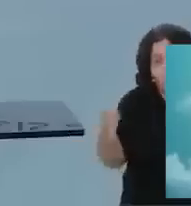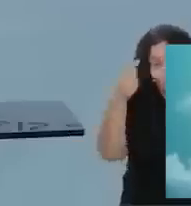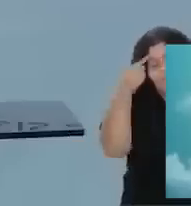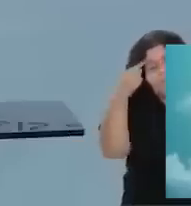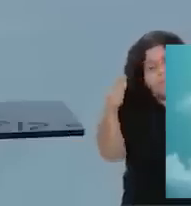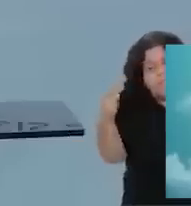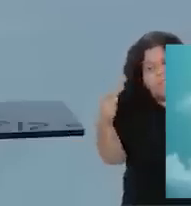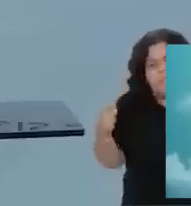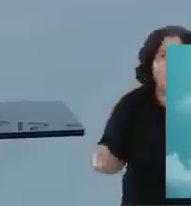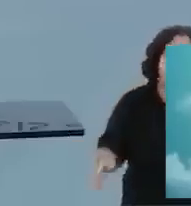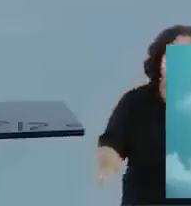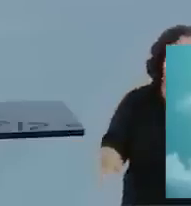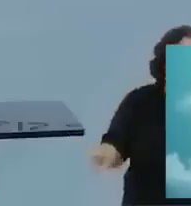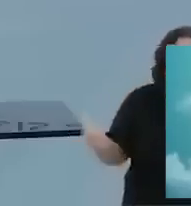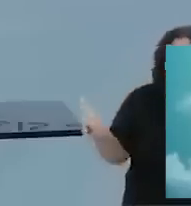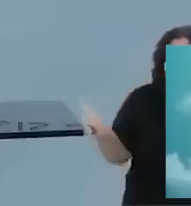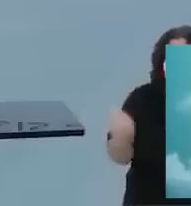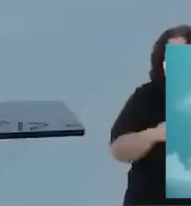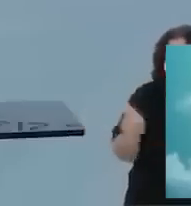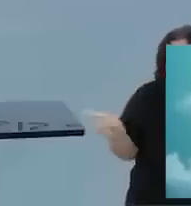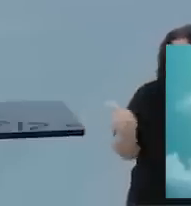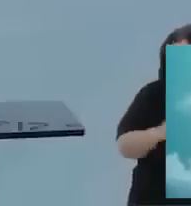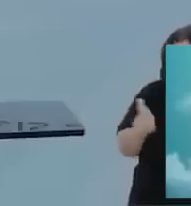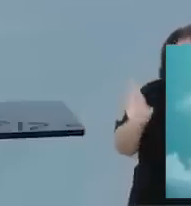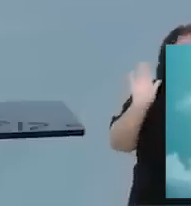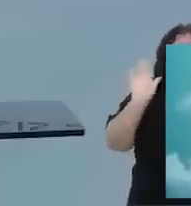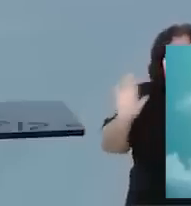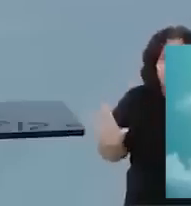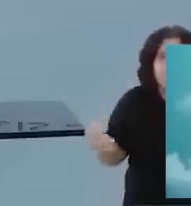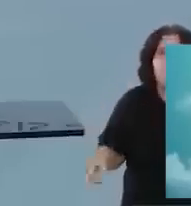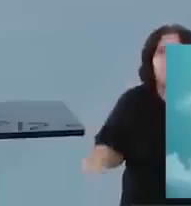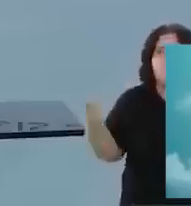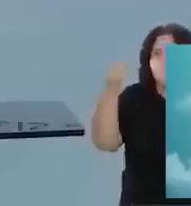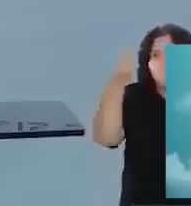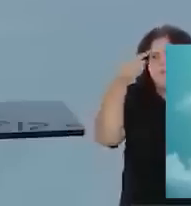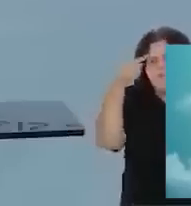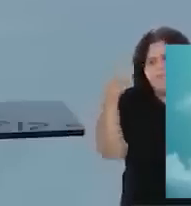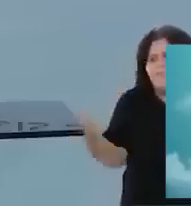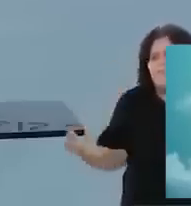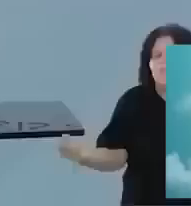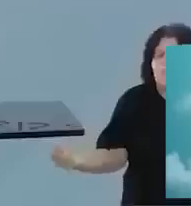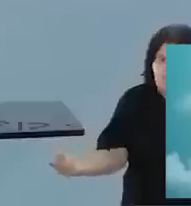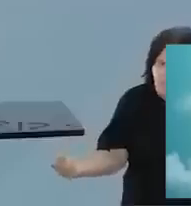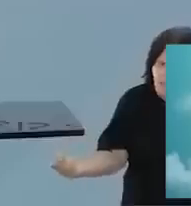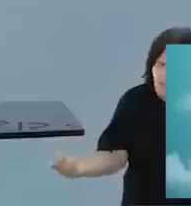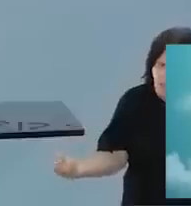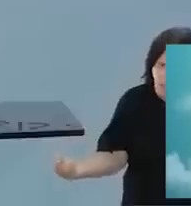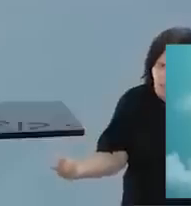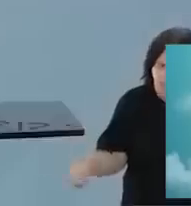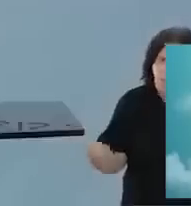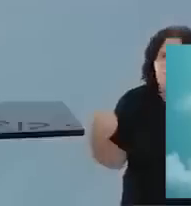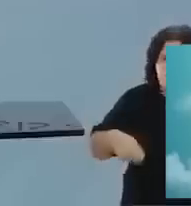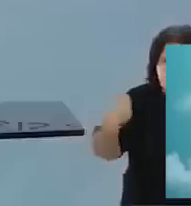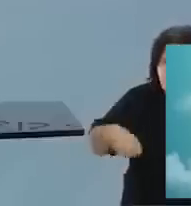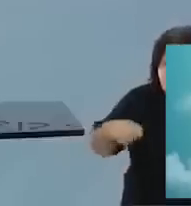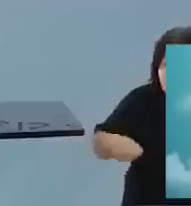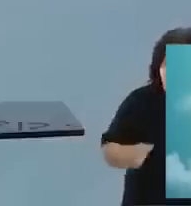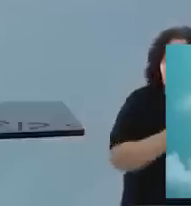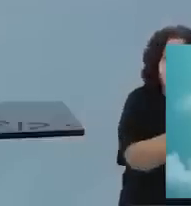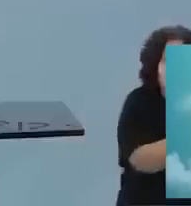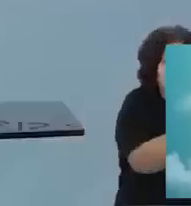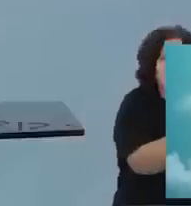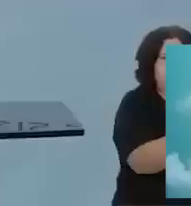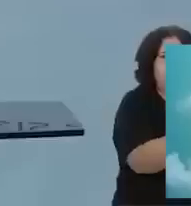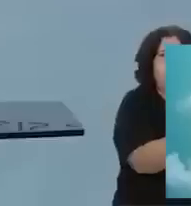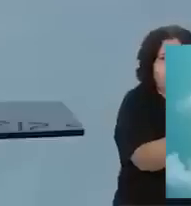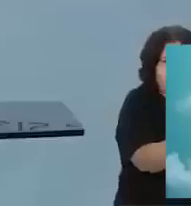coisas essenciais, não pode ser de fato um cristão. Bom, mas eu quero dizer isso a vocês porque uma